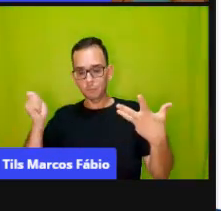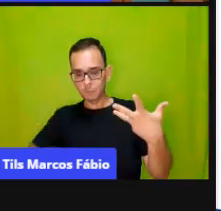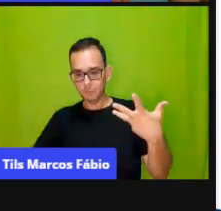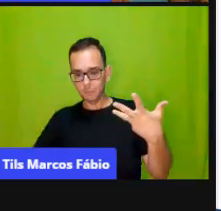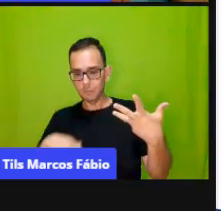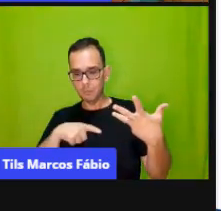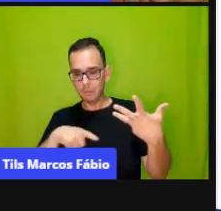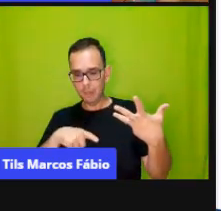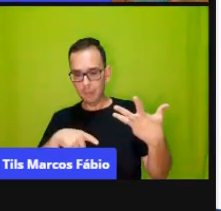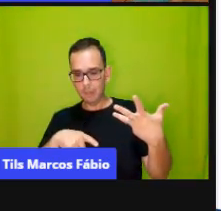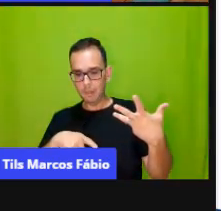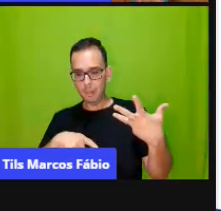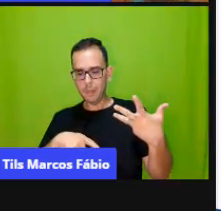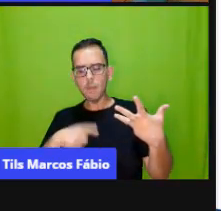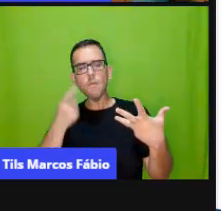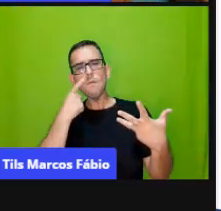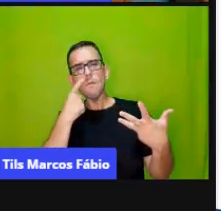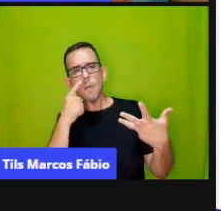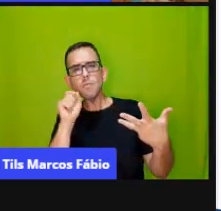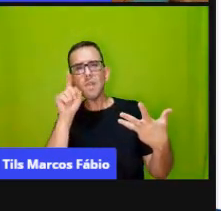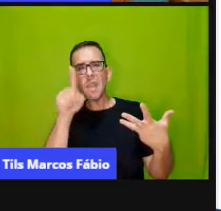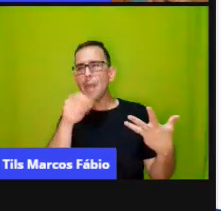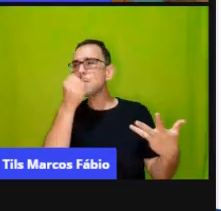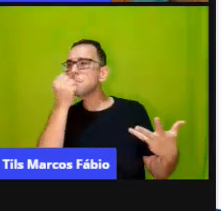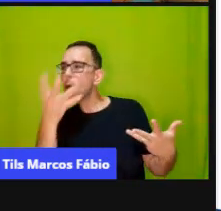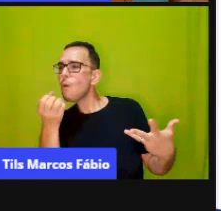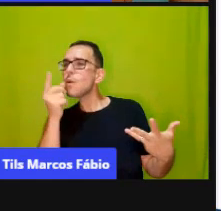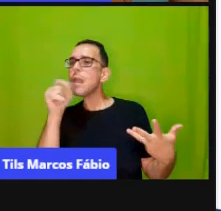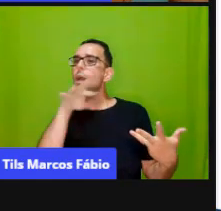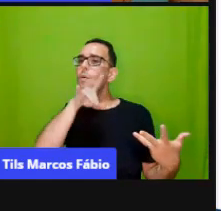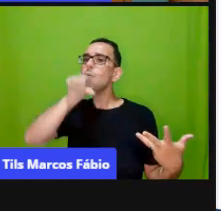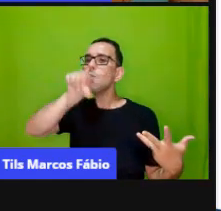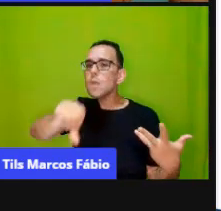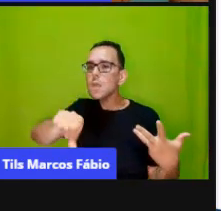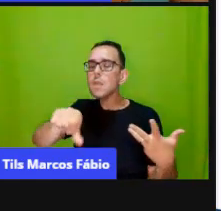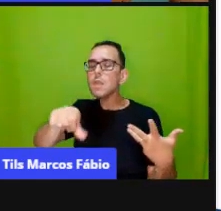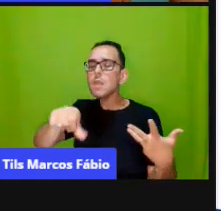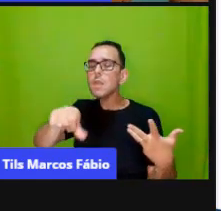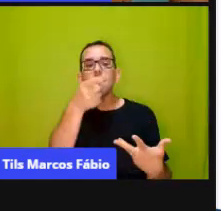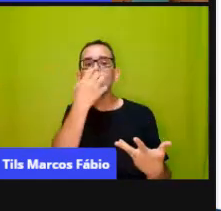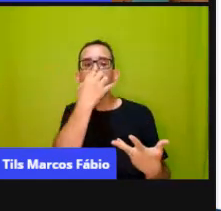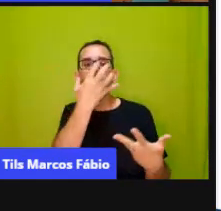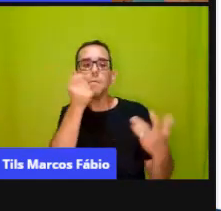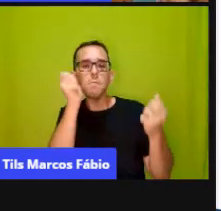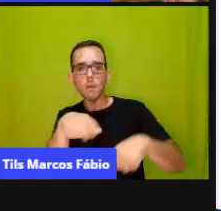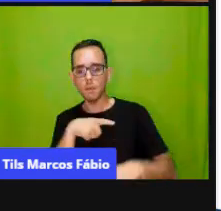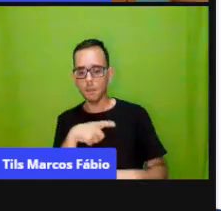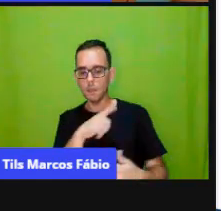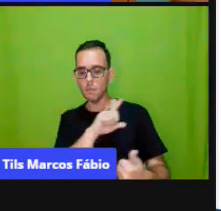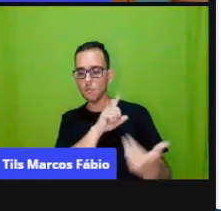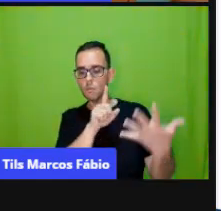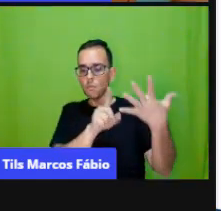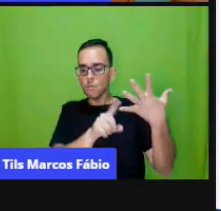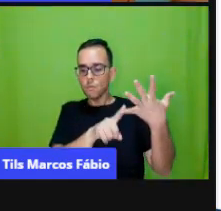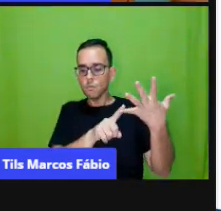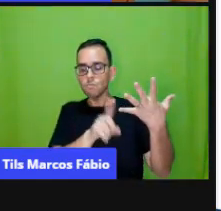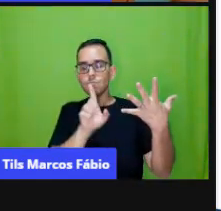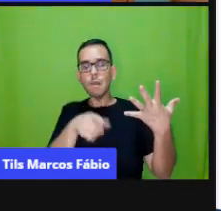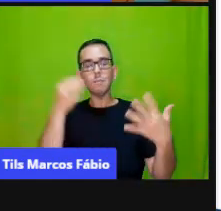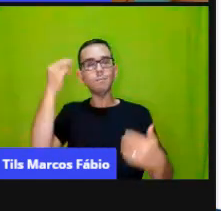avaliar os pontos positivos e negativos da condição que aquele animal vive. E um último, que é o estado